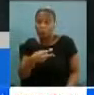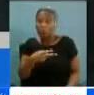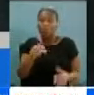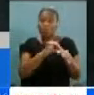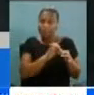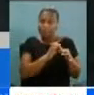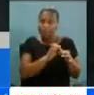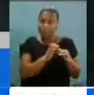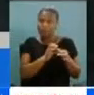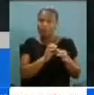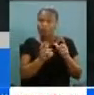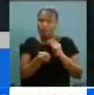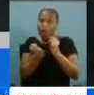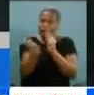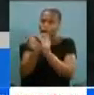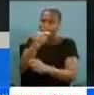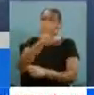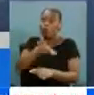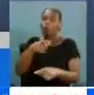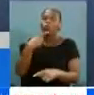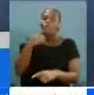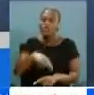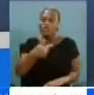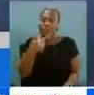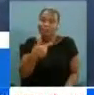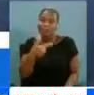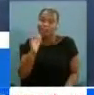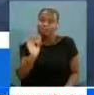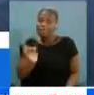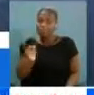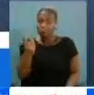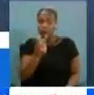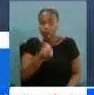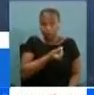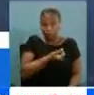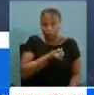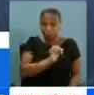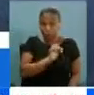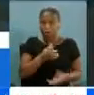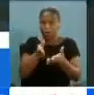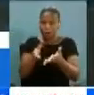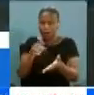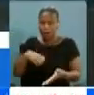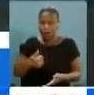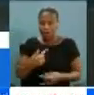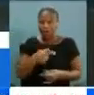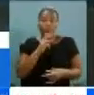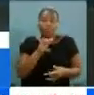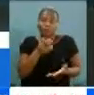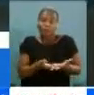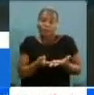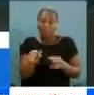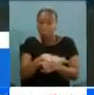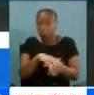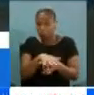no âmbito da reformatação do Trust Fund. E esses dois montantes ajudarão o país a fazer face